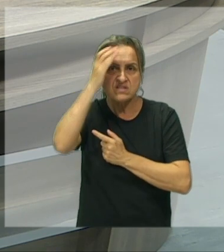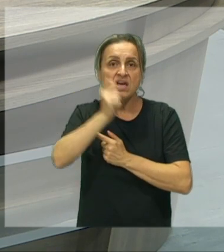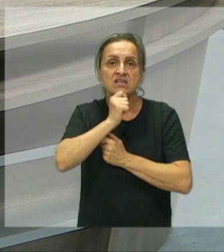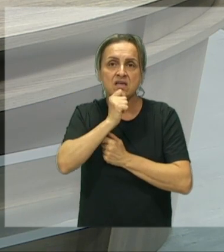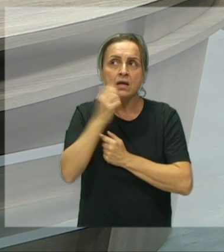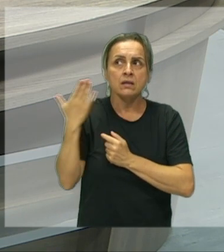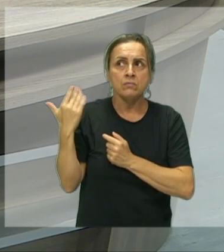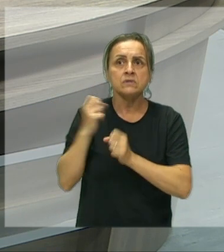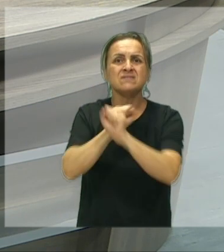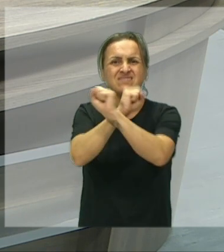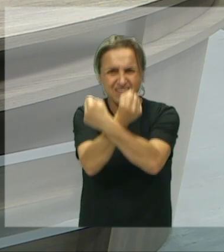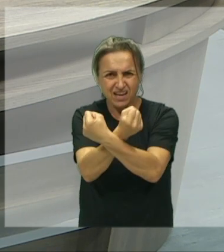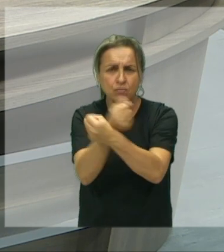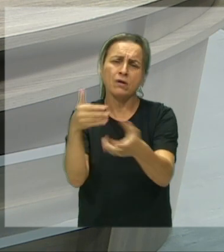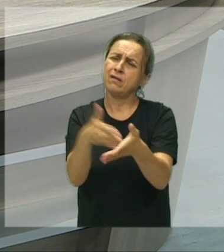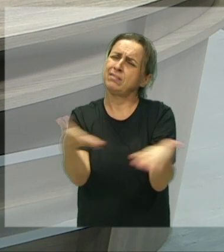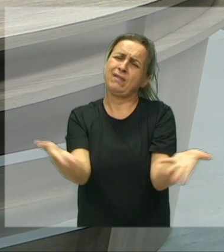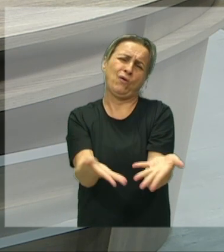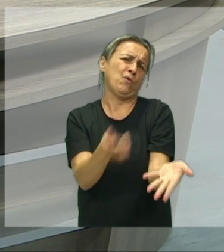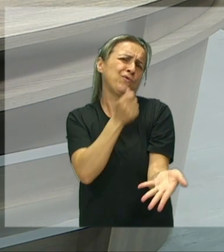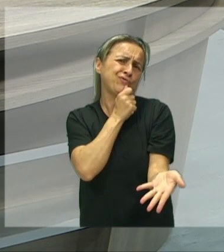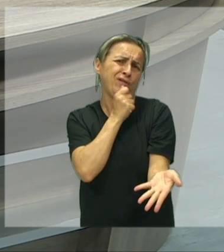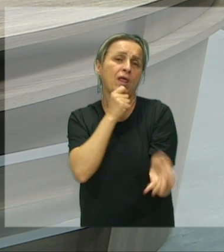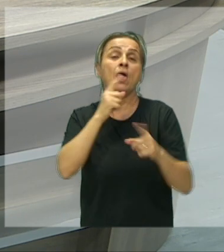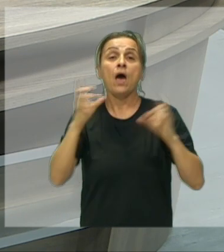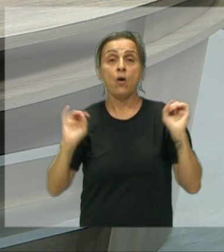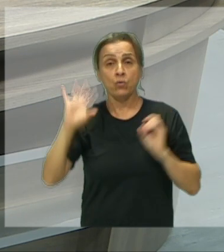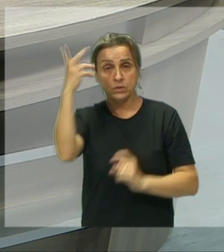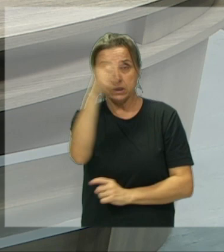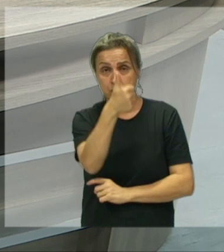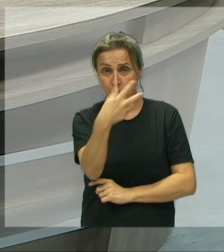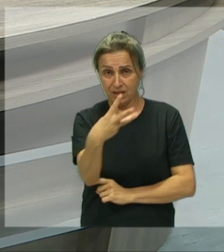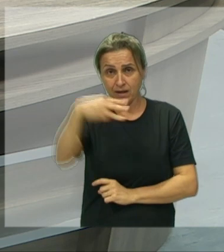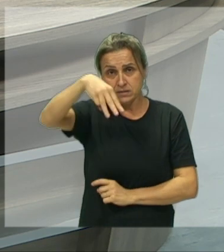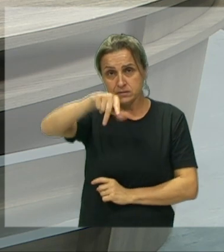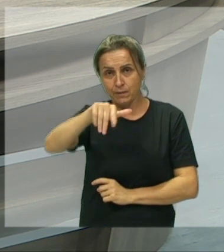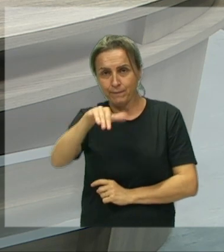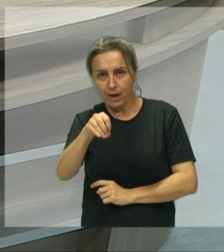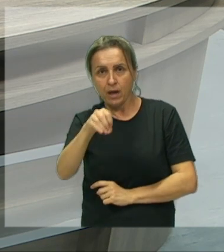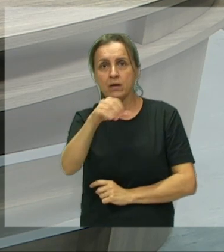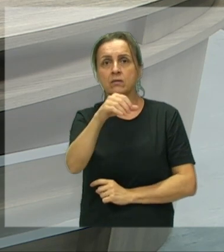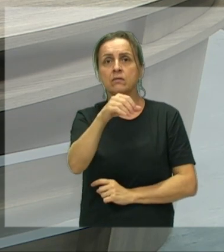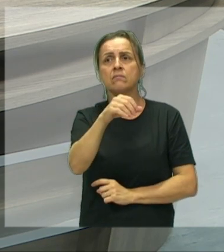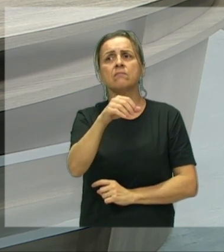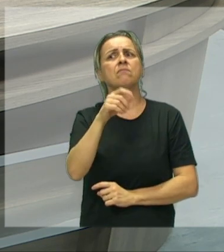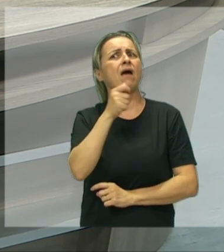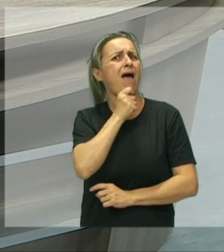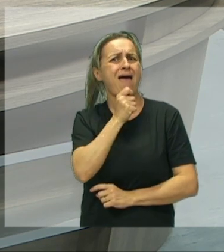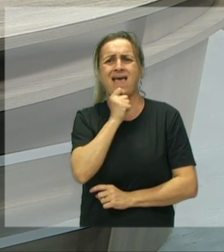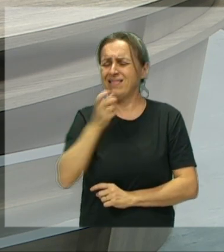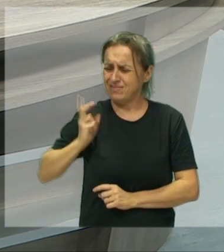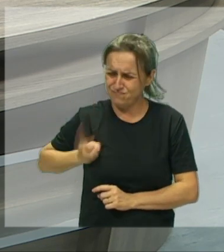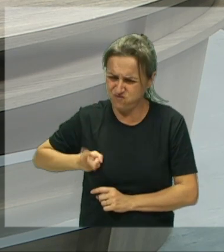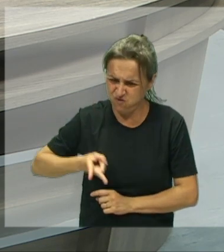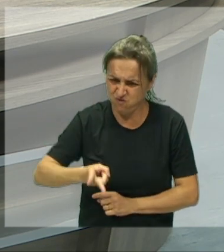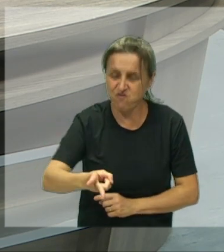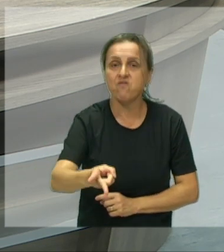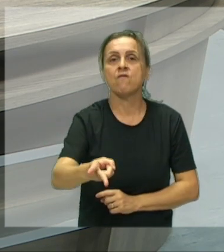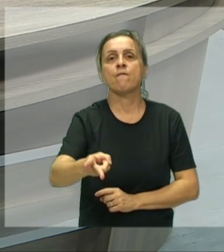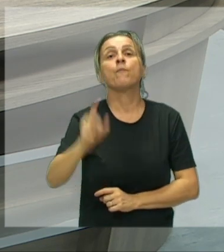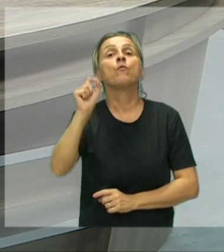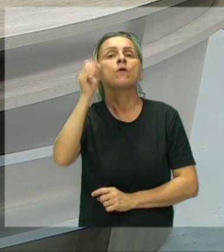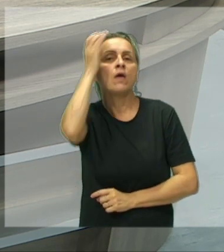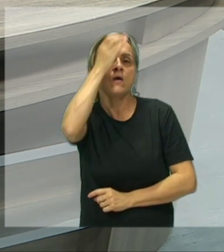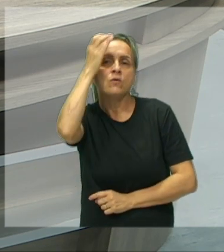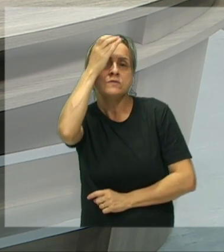manteve mesmo após o 13 de maio de 1888. Sim, e se manteve assim, institucionalmente